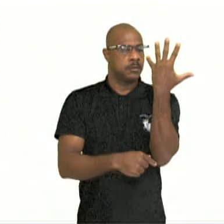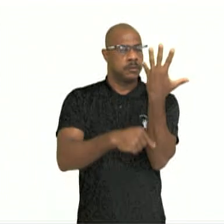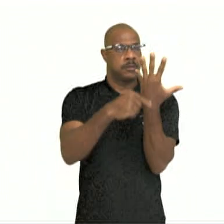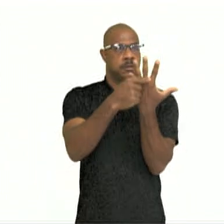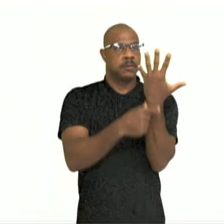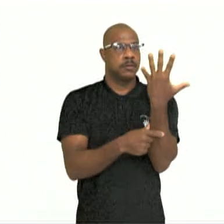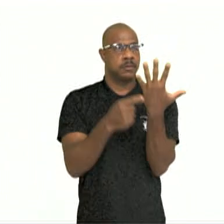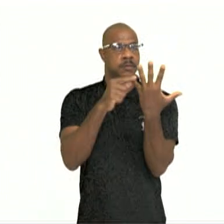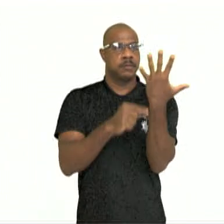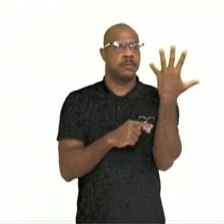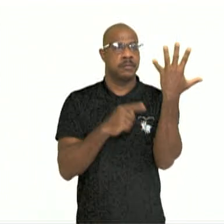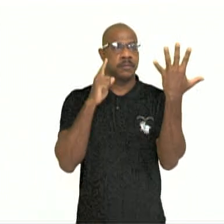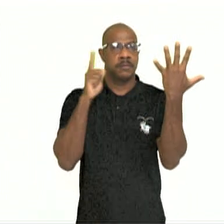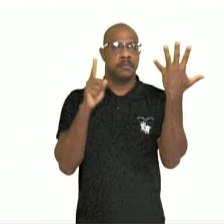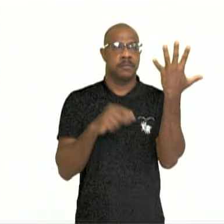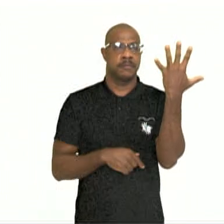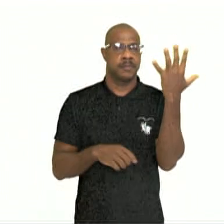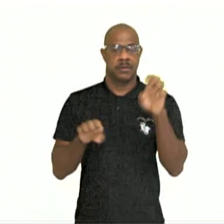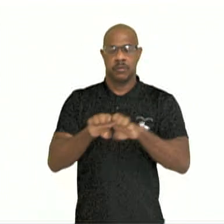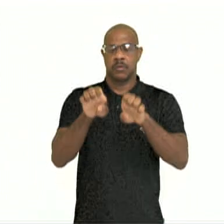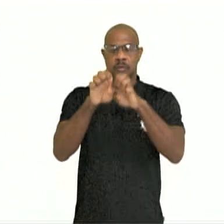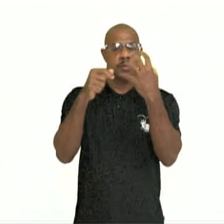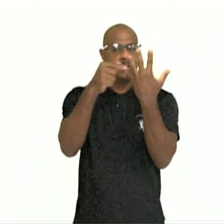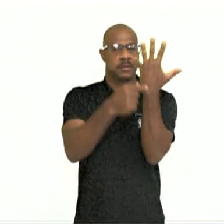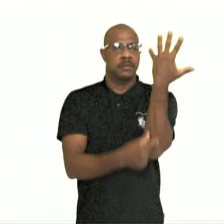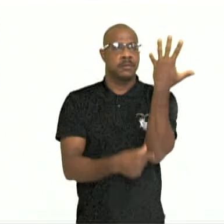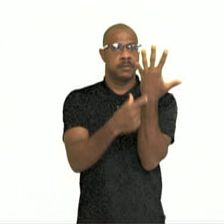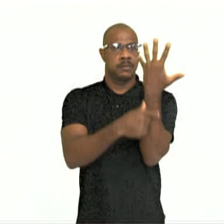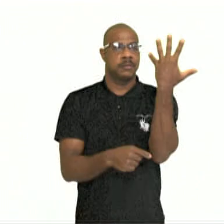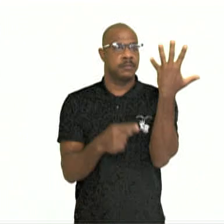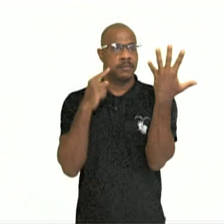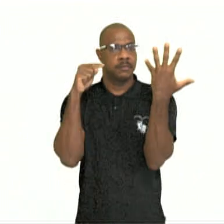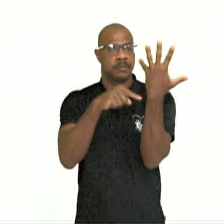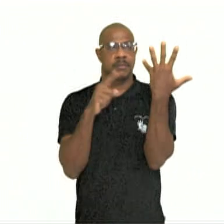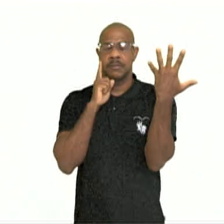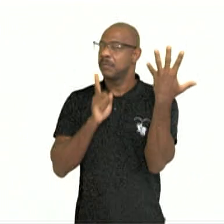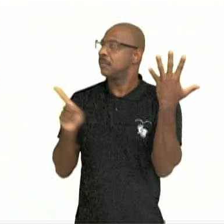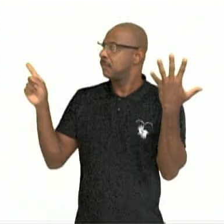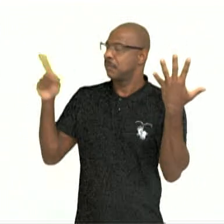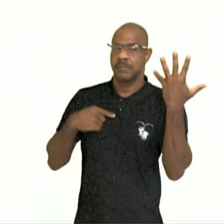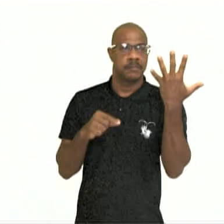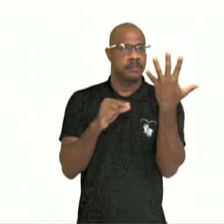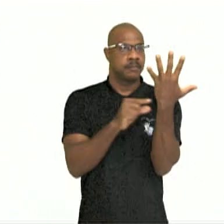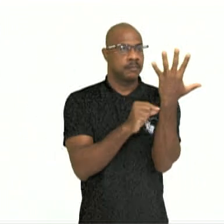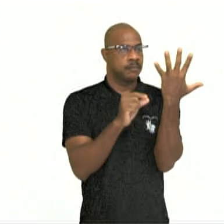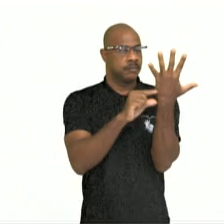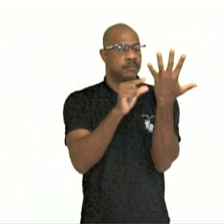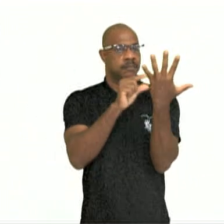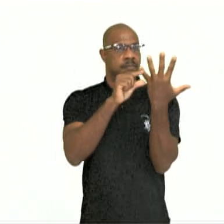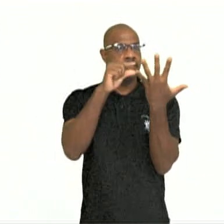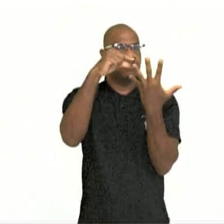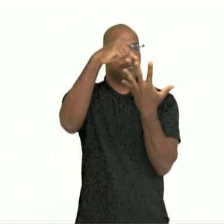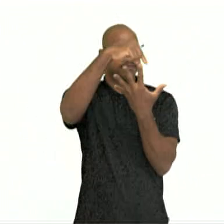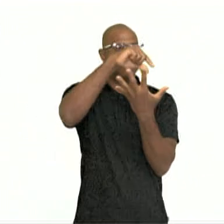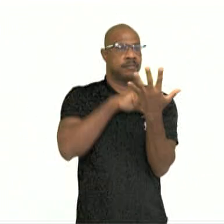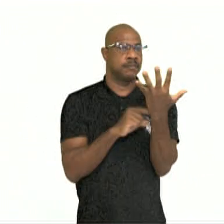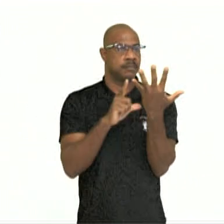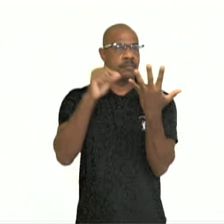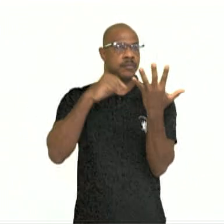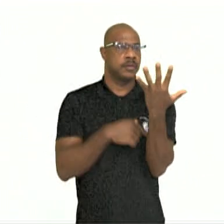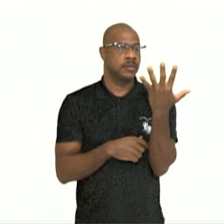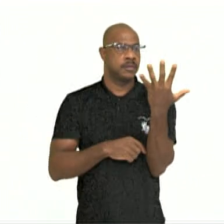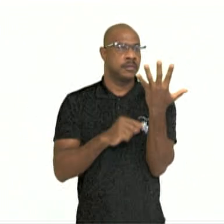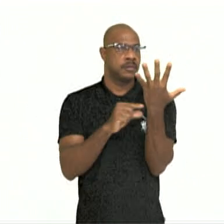as folhas. Toda essa estrutura grande é uma folha, cada pedacinho é um folíolo. No verso da